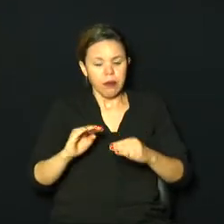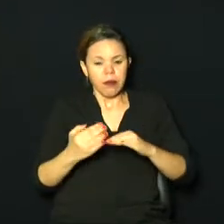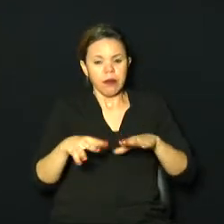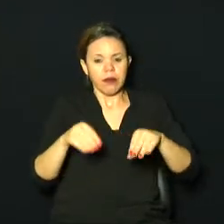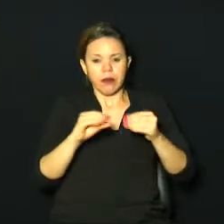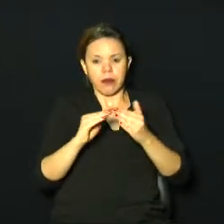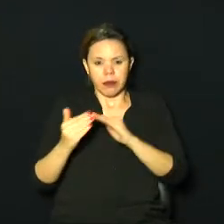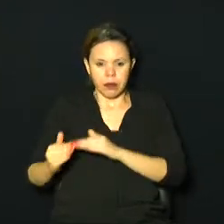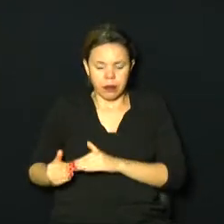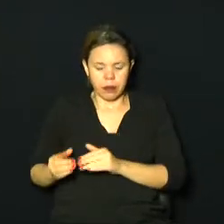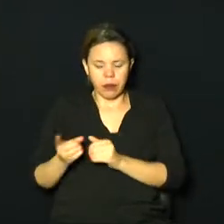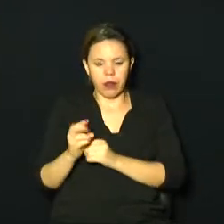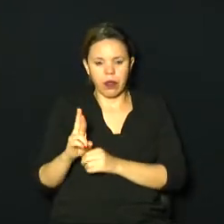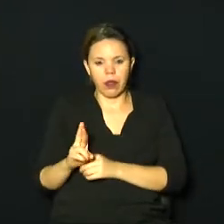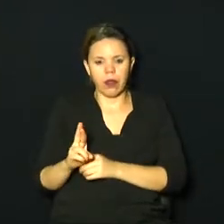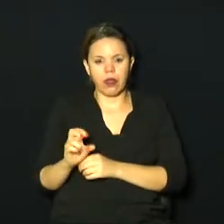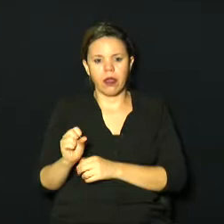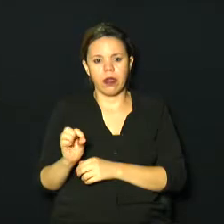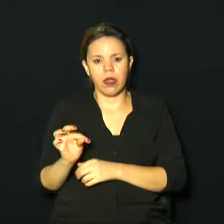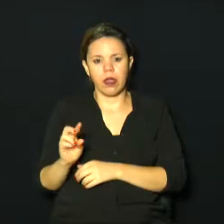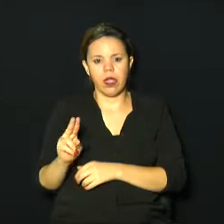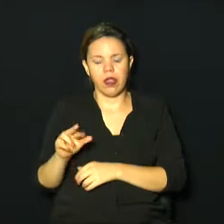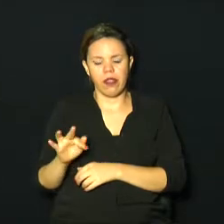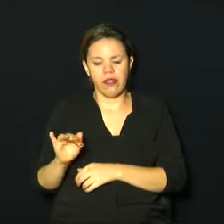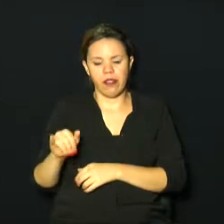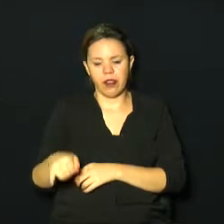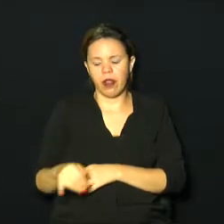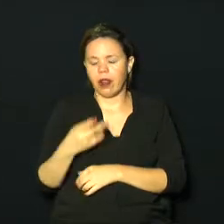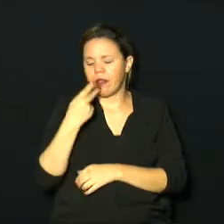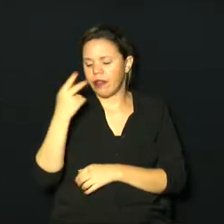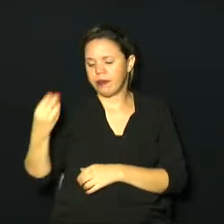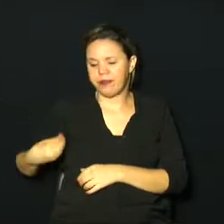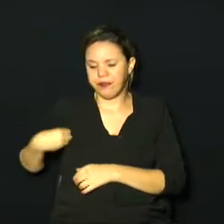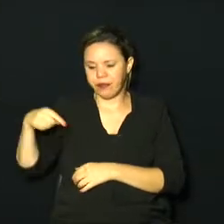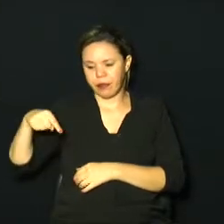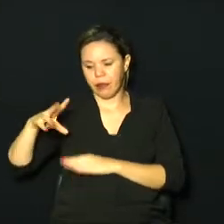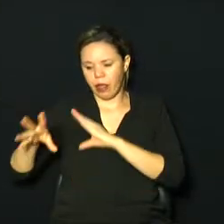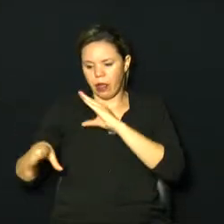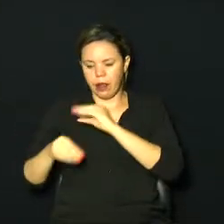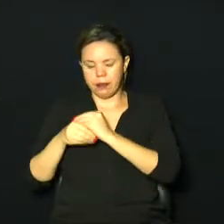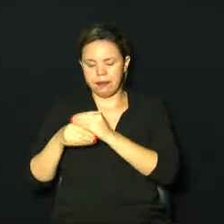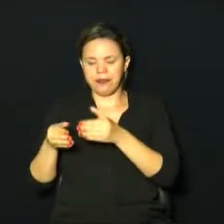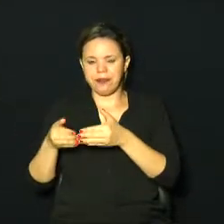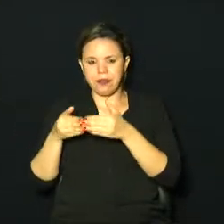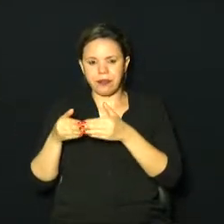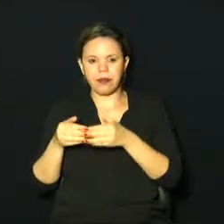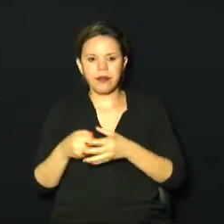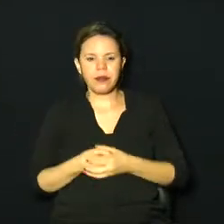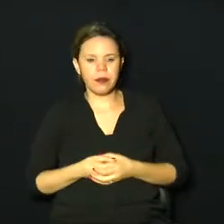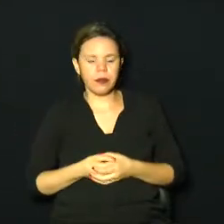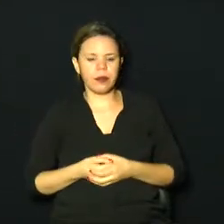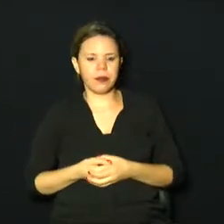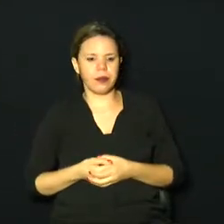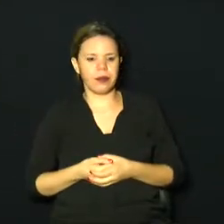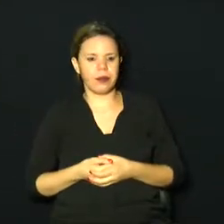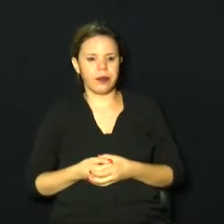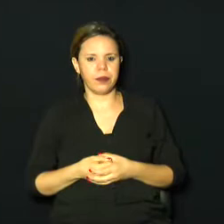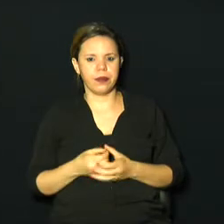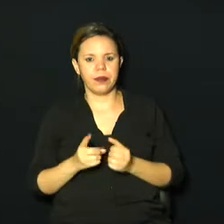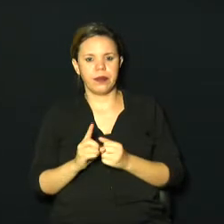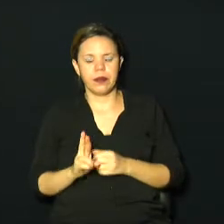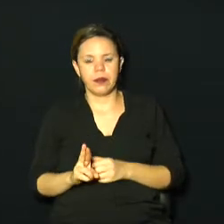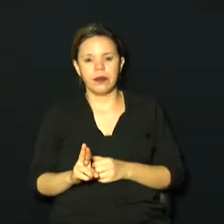aqui, e qualquer coisa que eu deixar escapar aqui, ela me complementa, por favor. O doutor Irineu,